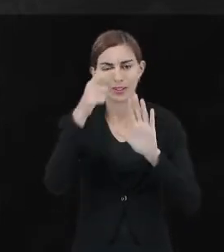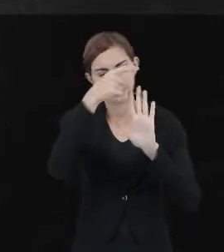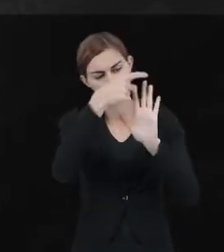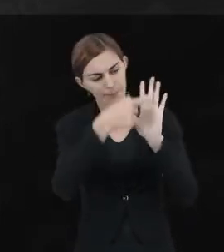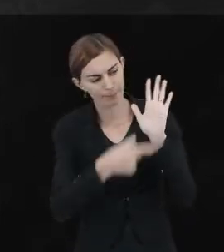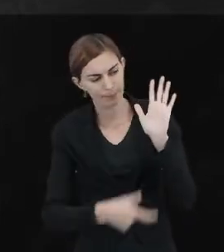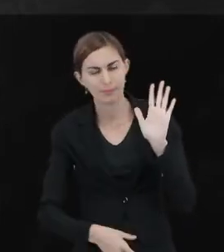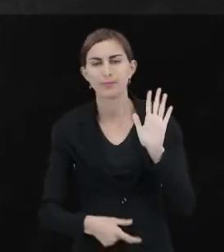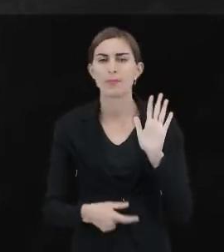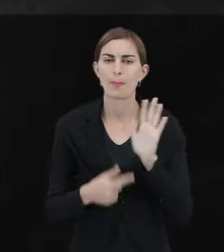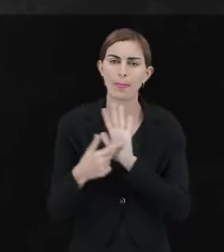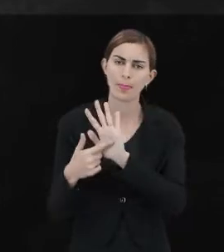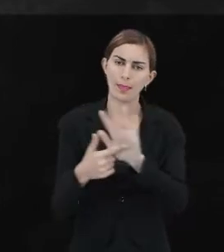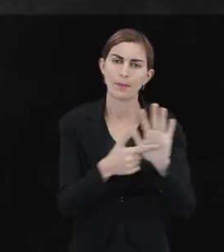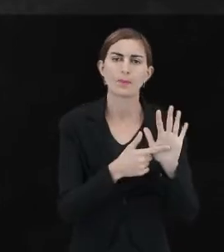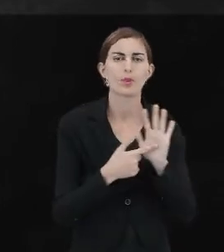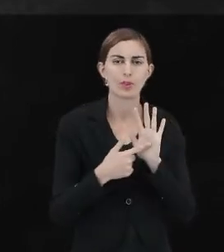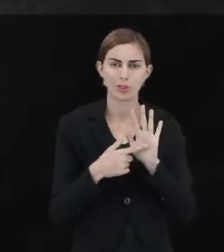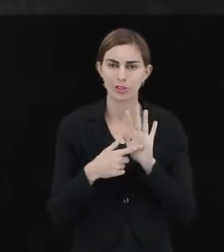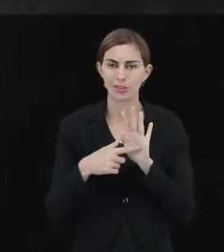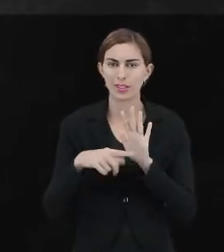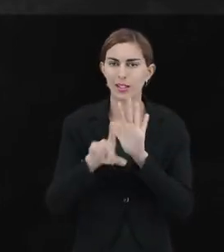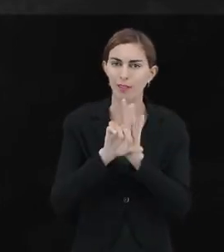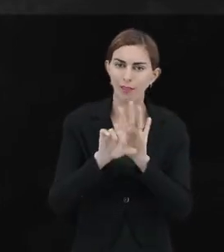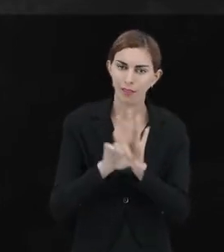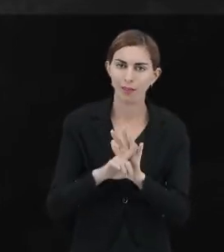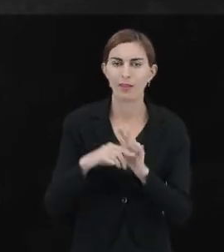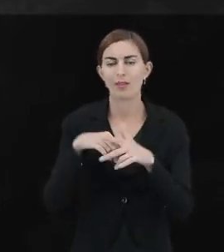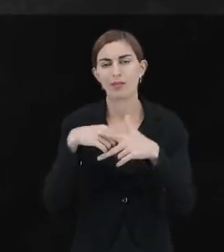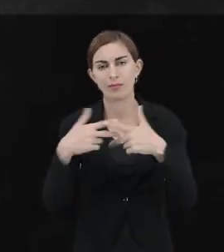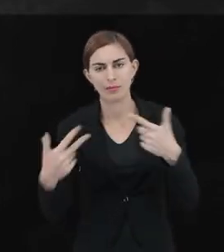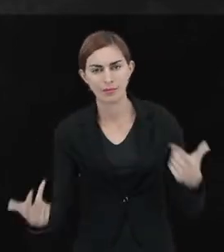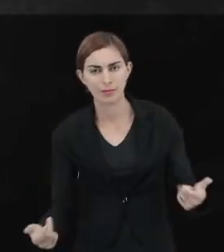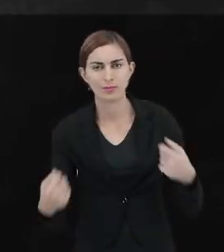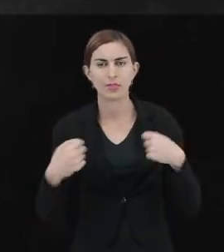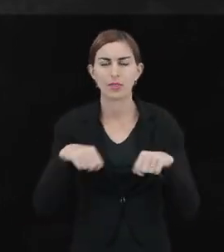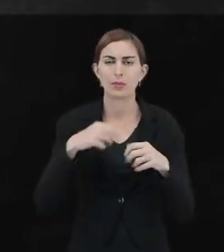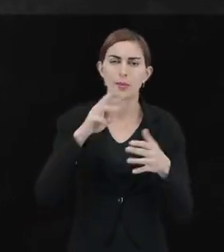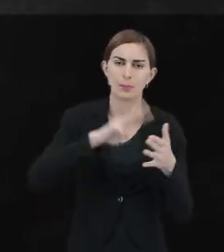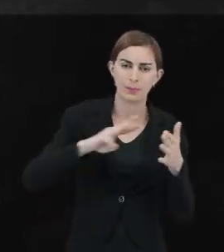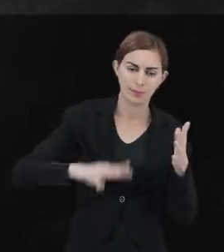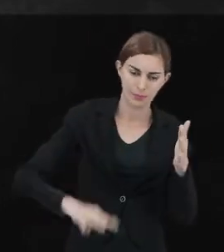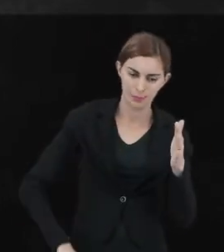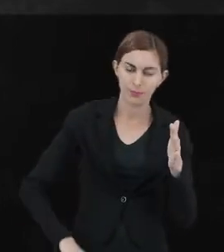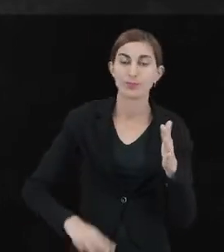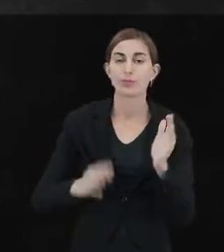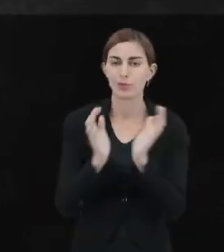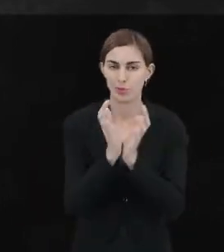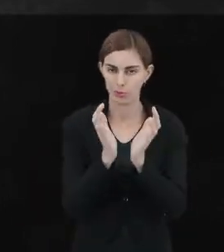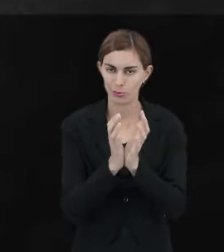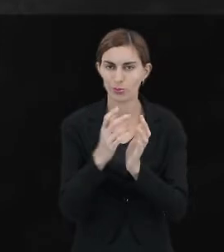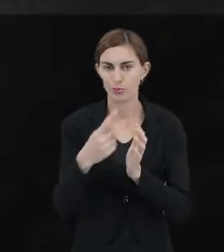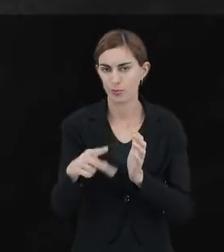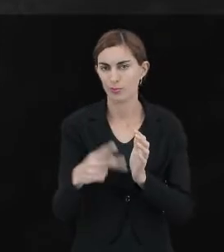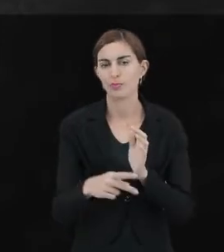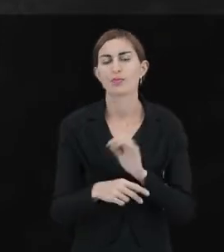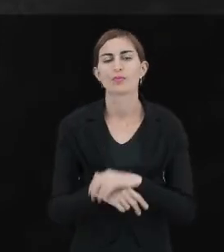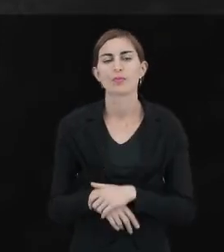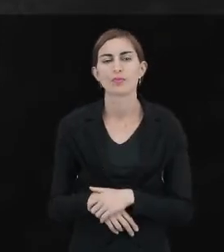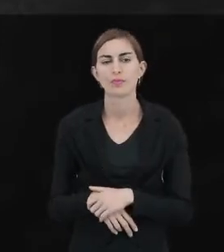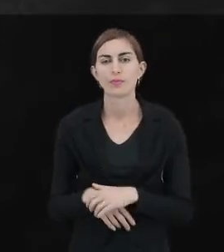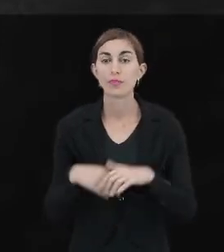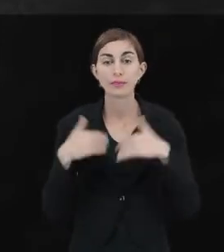e revelam, em alguma medida, a adesão a princípios e pressupostos teórico-metodológicos daquele grupo